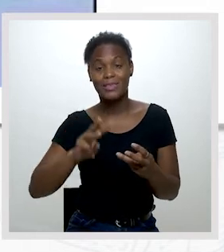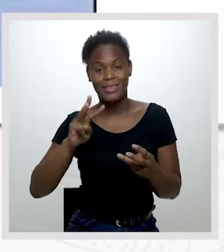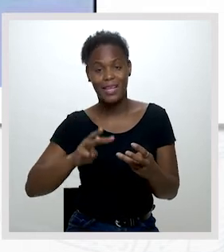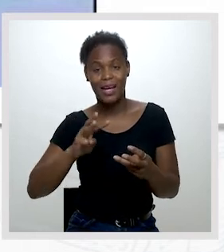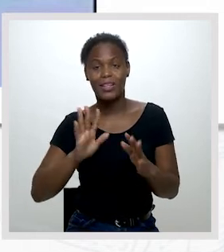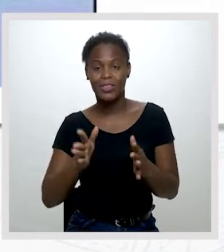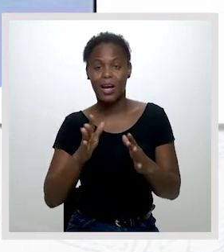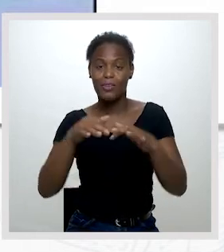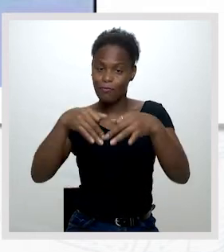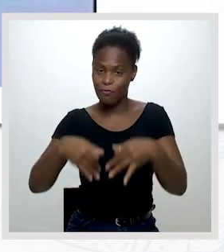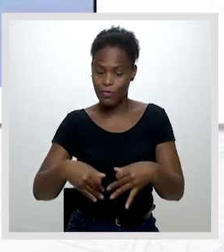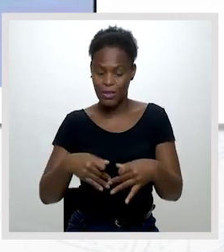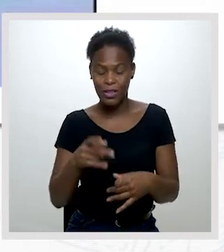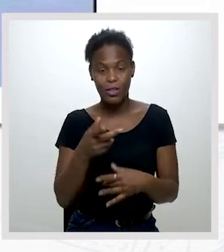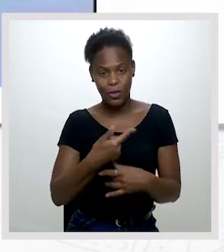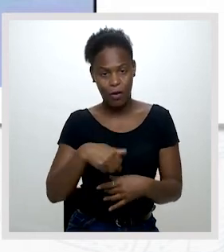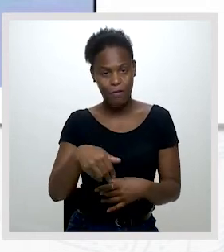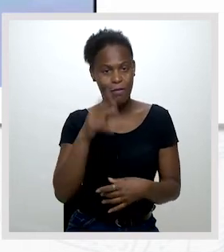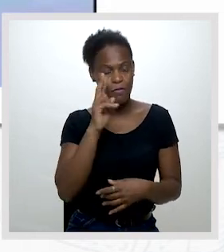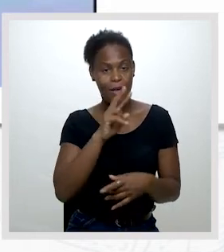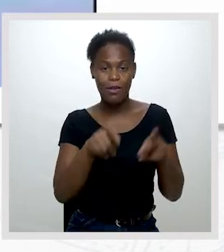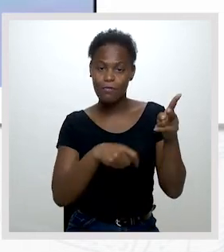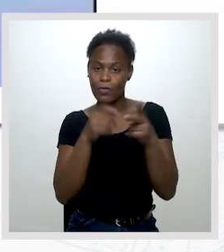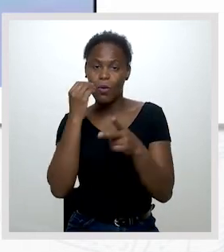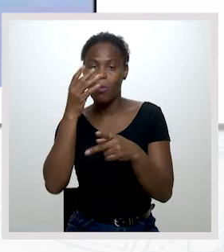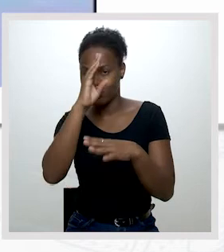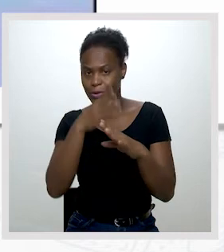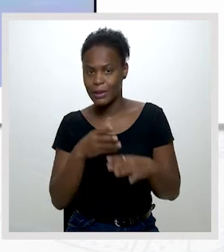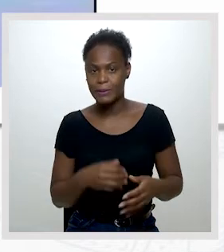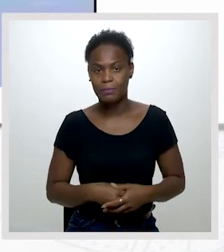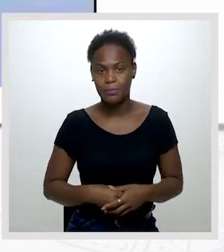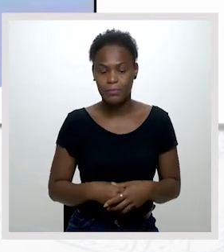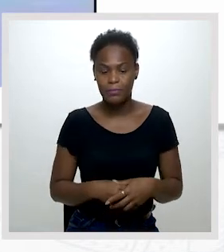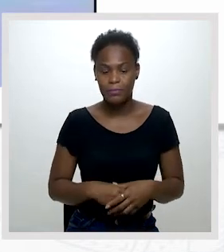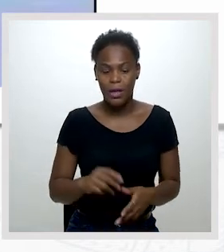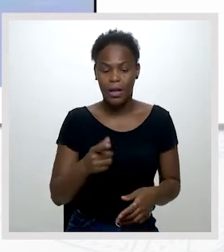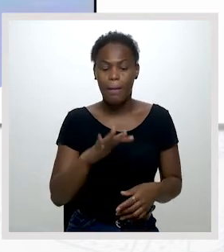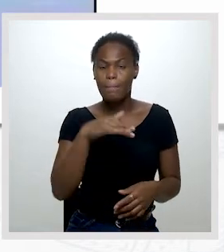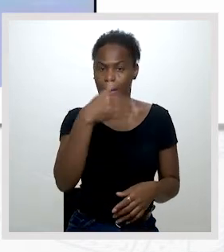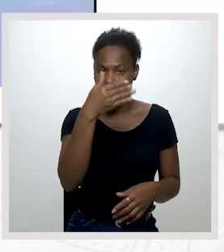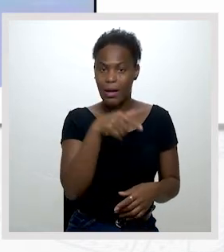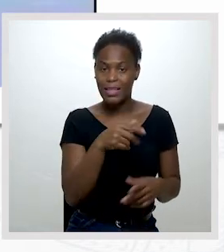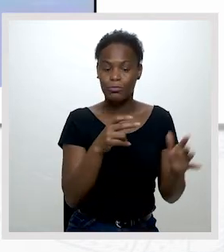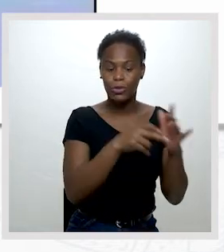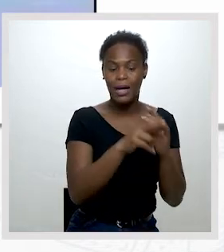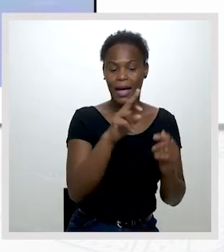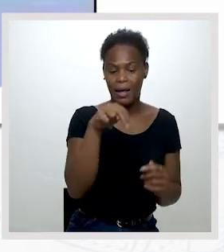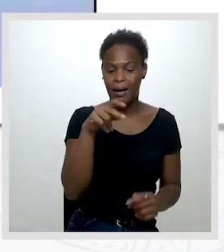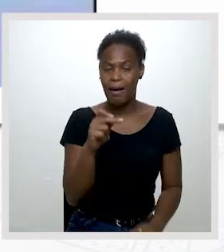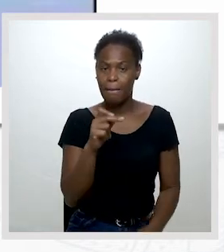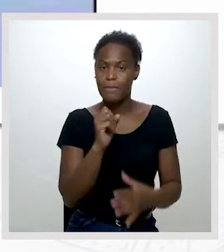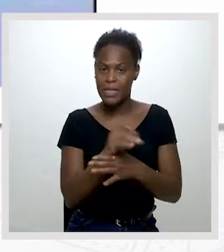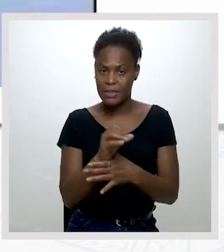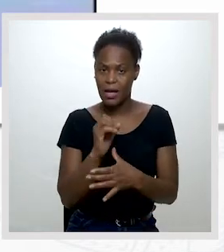da finalização. Vamos ver no vídeo como é que isso acontece. Temos, primeiramente, a chegada de um RNA mensageiro.